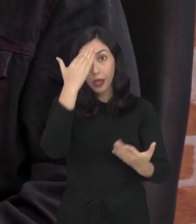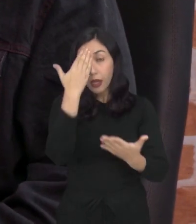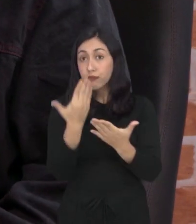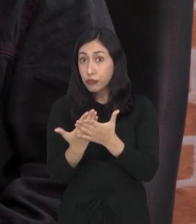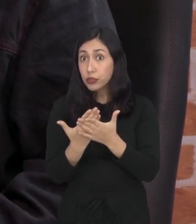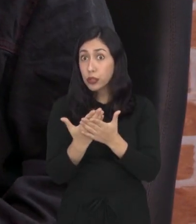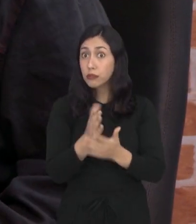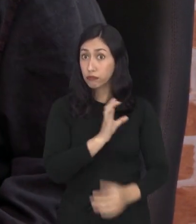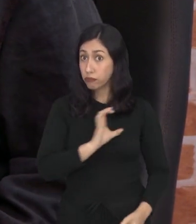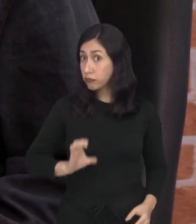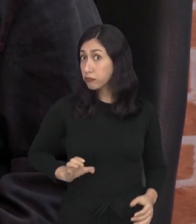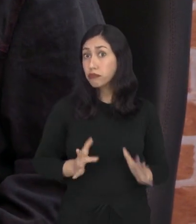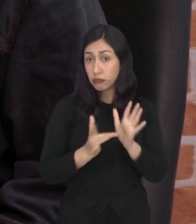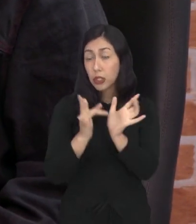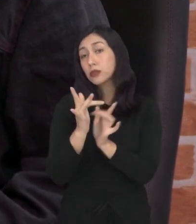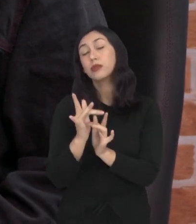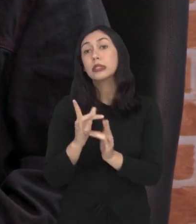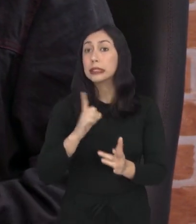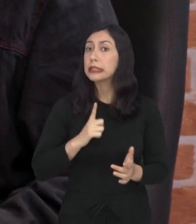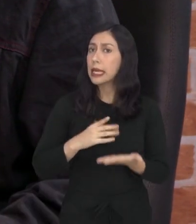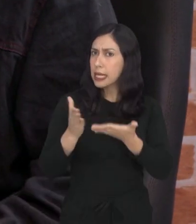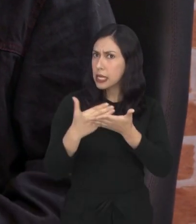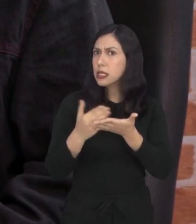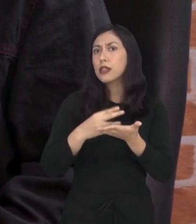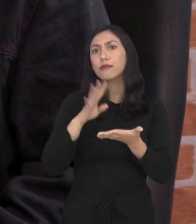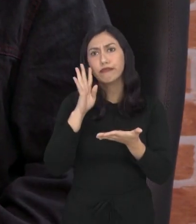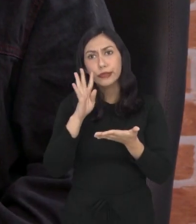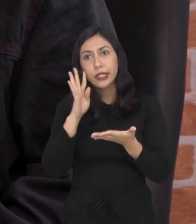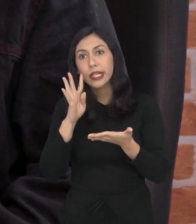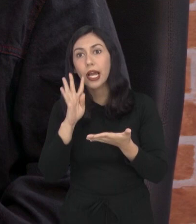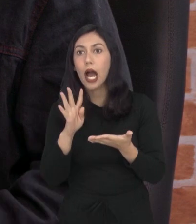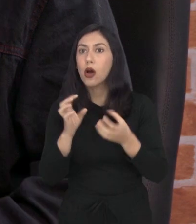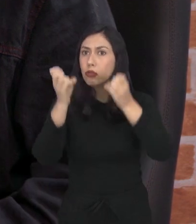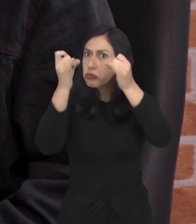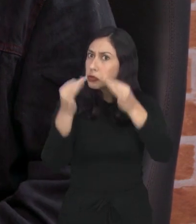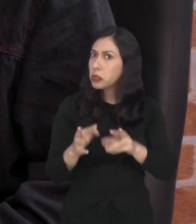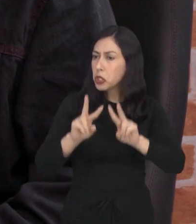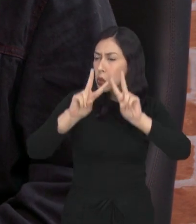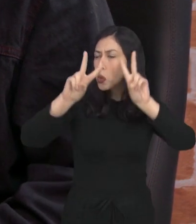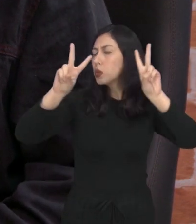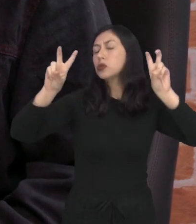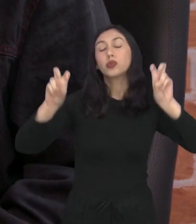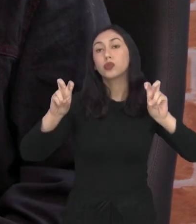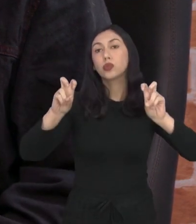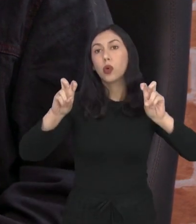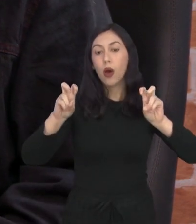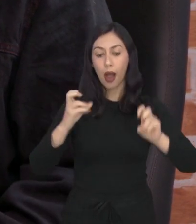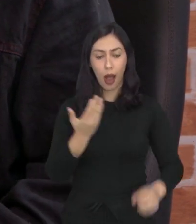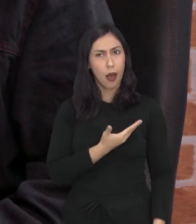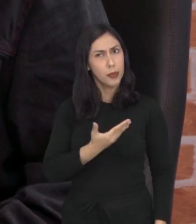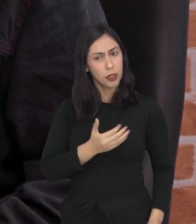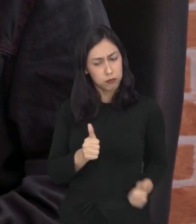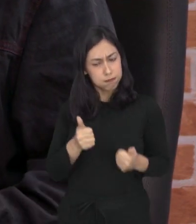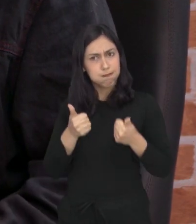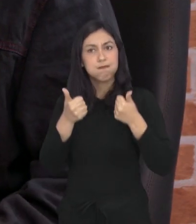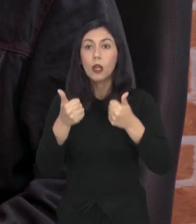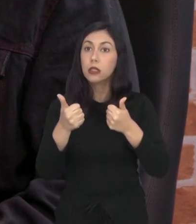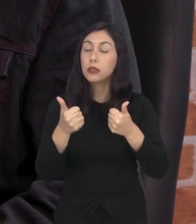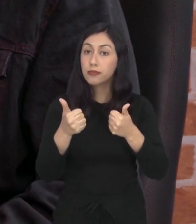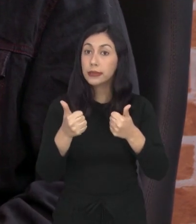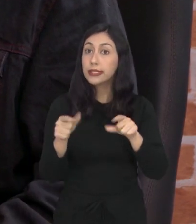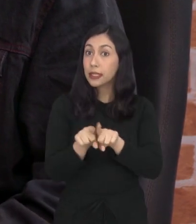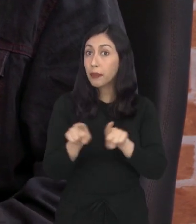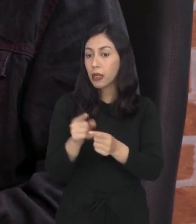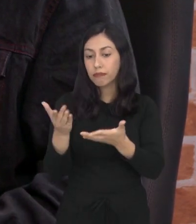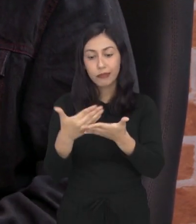são cristãos. Tem até um livro muito legal dos dois, que você encontra em várias livrarias, que fala sobre o poder da amizade, que é algo dos dois. E ambos também têm literaturas